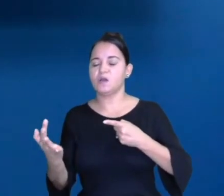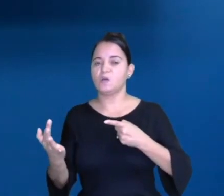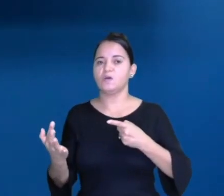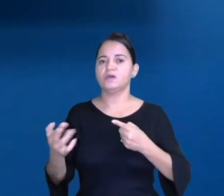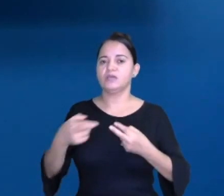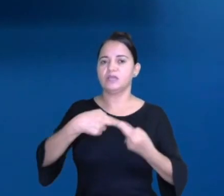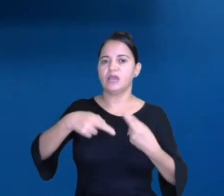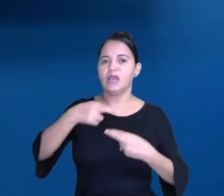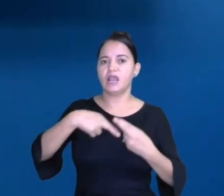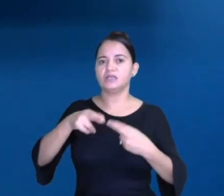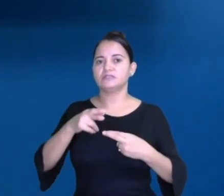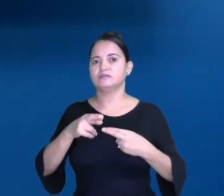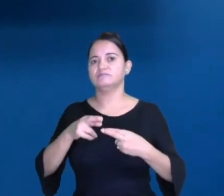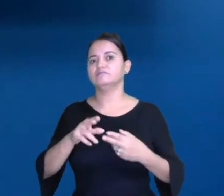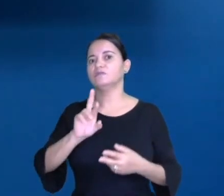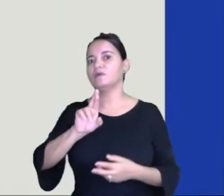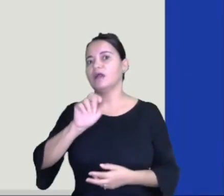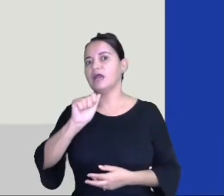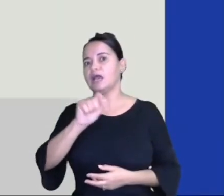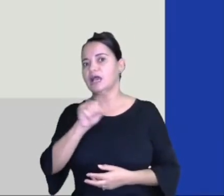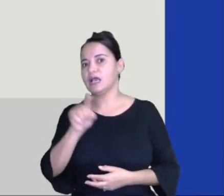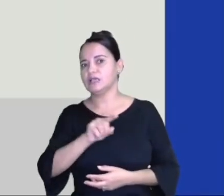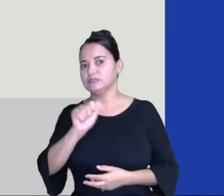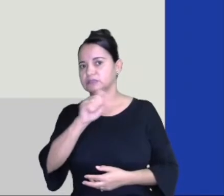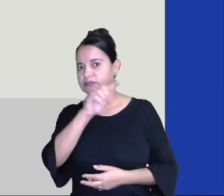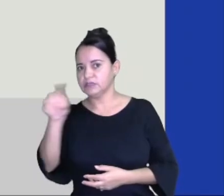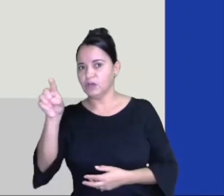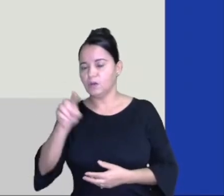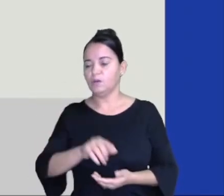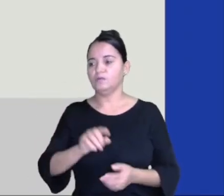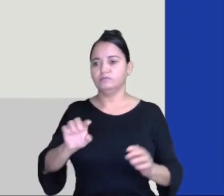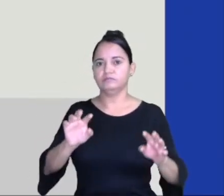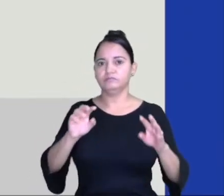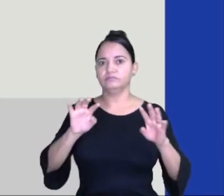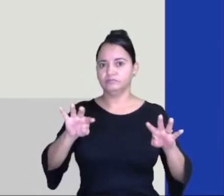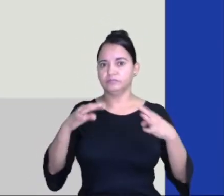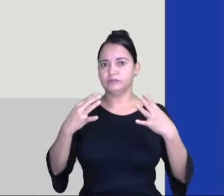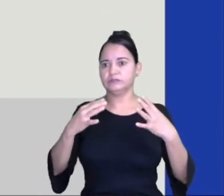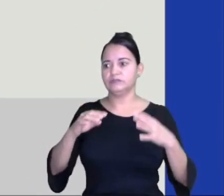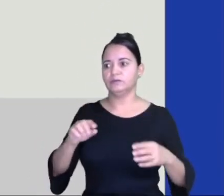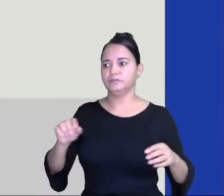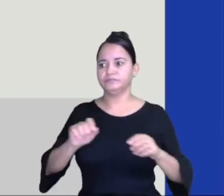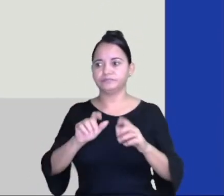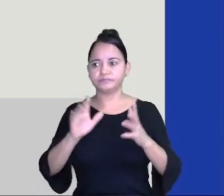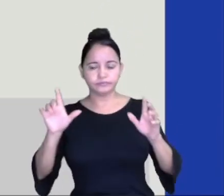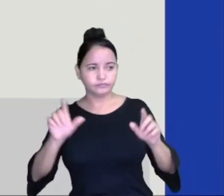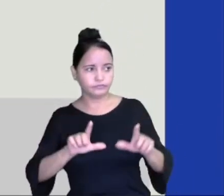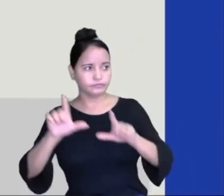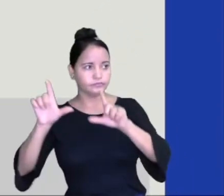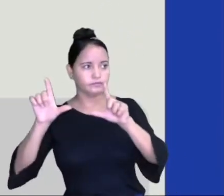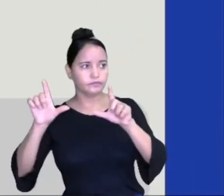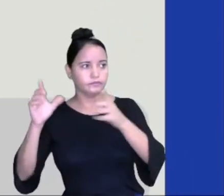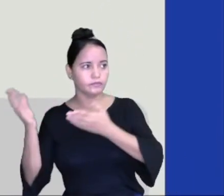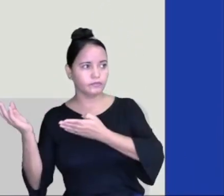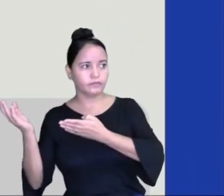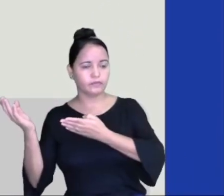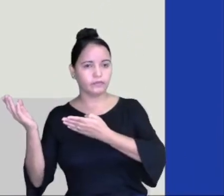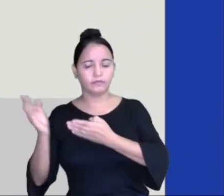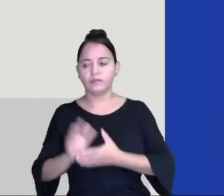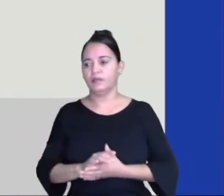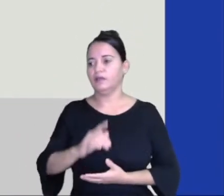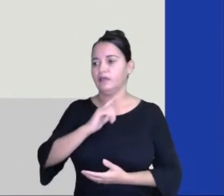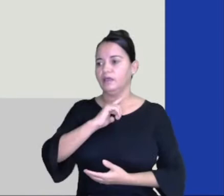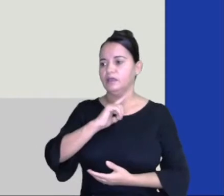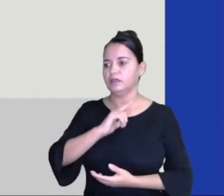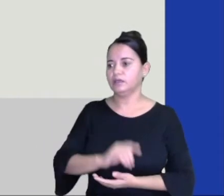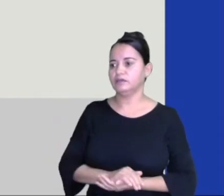a relação com a razão. Então, preste atenção na próxima tela. A gente percebeu que no algoritmo da divisão, eu tenho